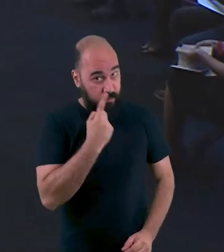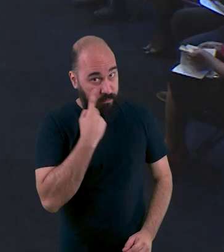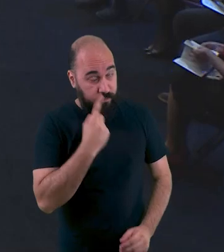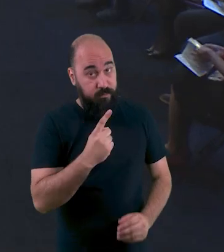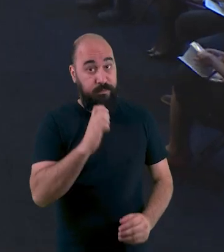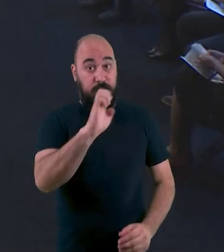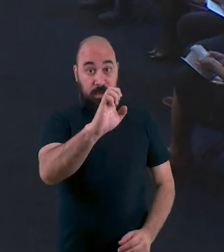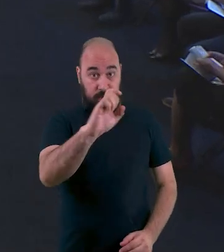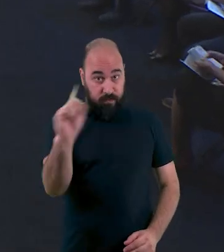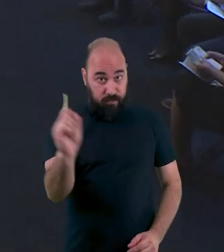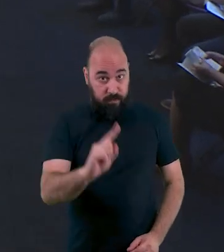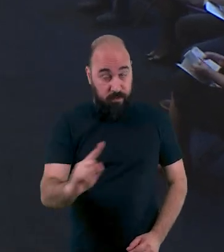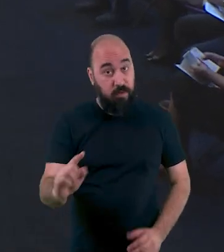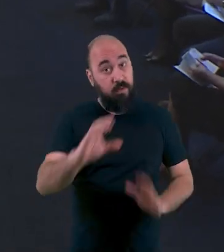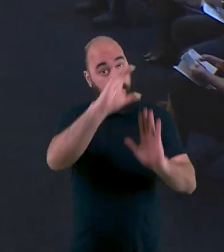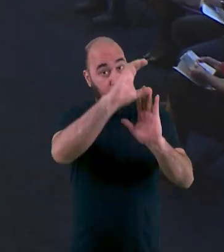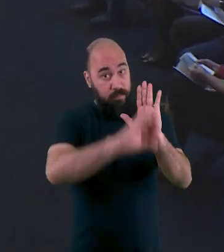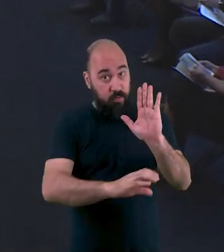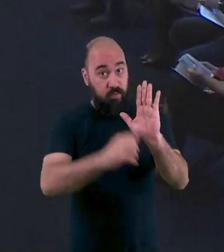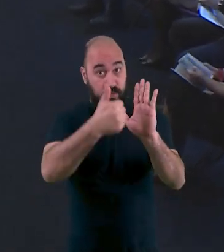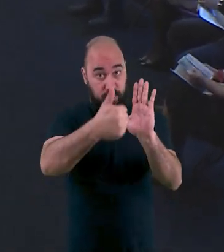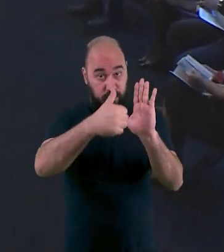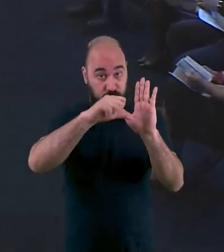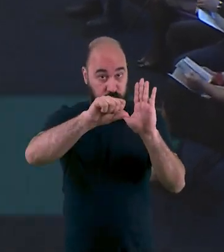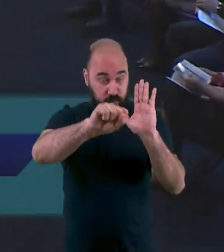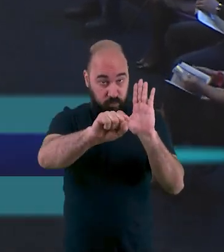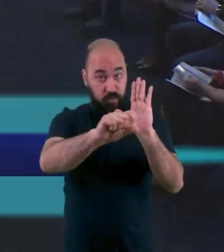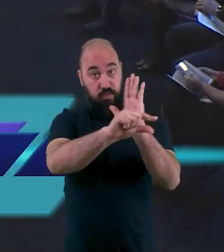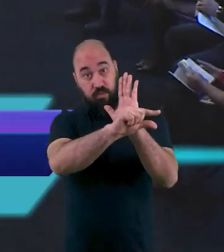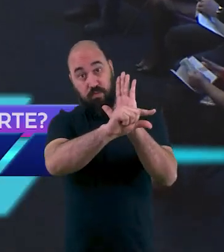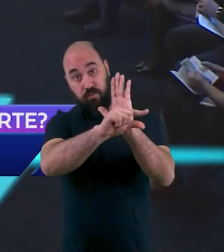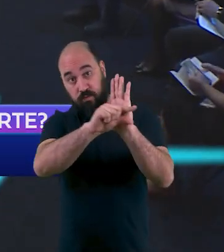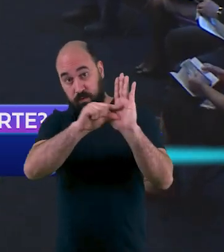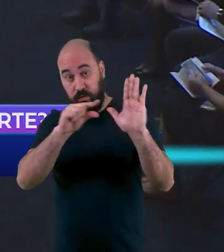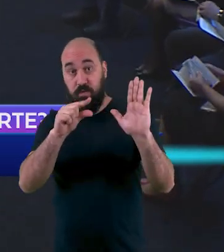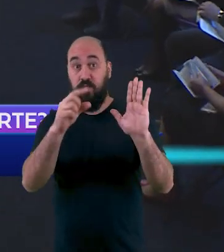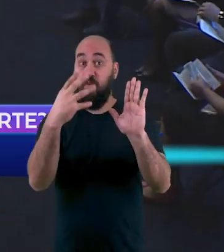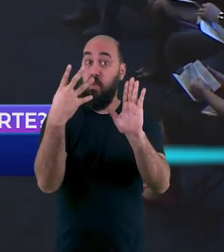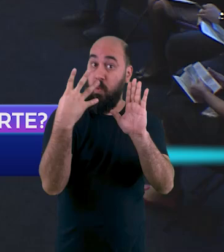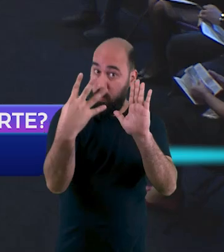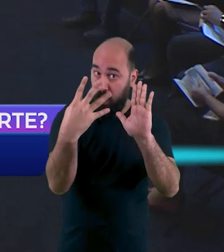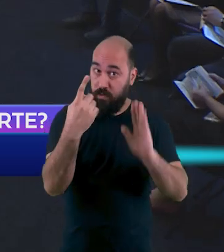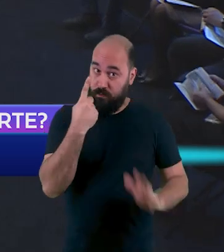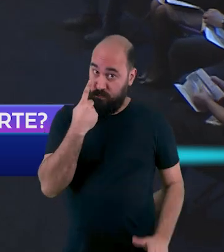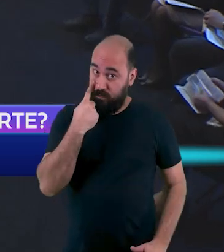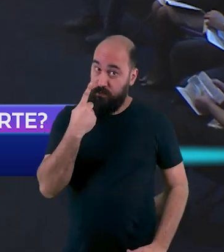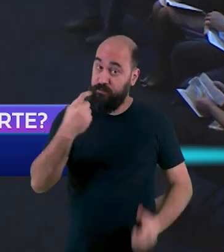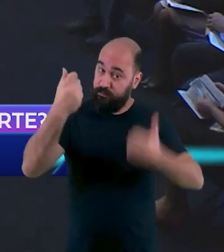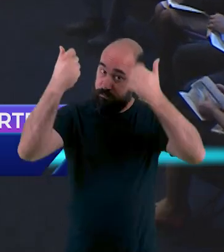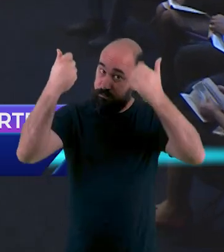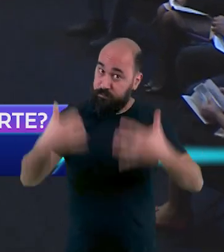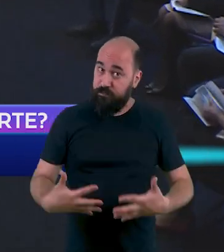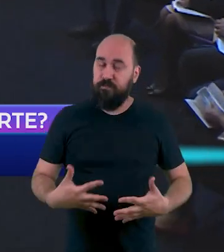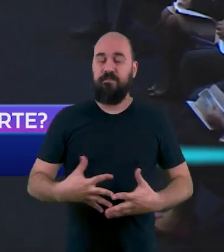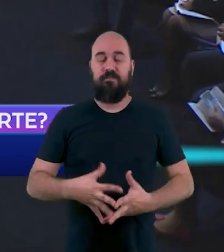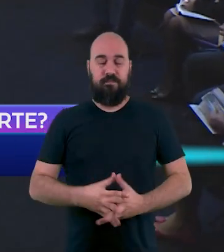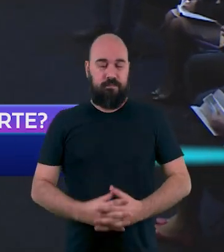capítulo 18. Ezequiel capítulo 18 e o versículo 4.